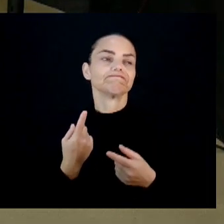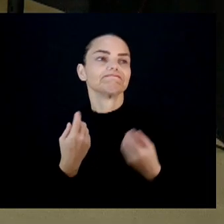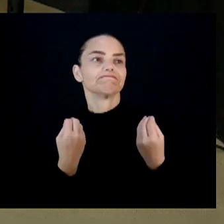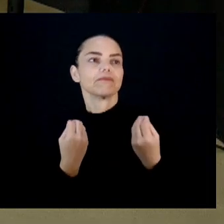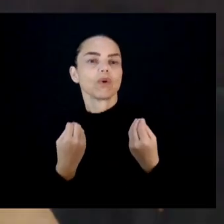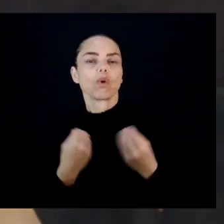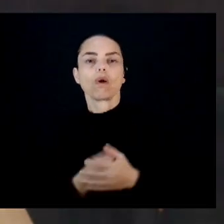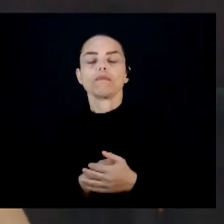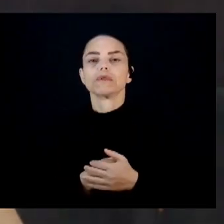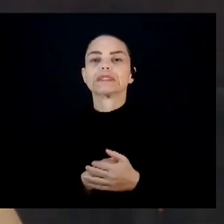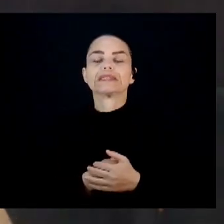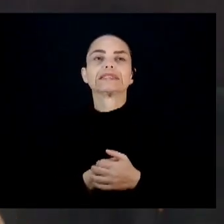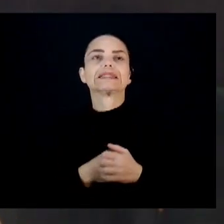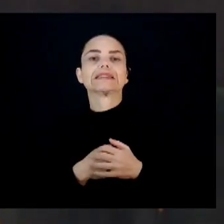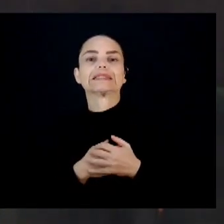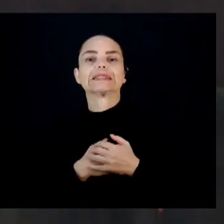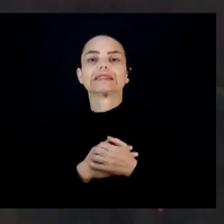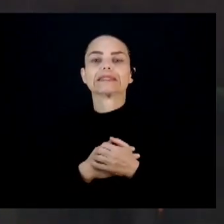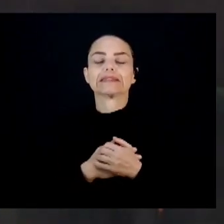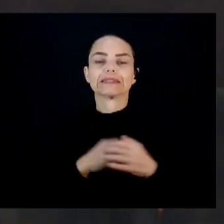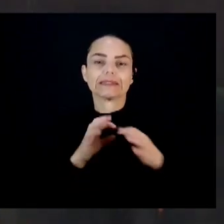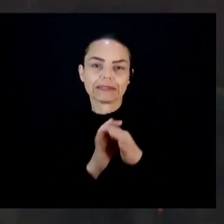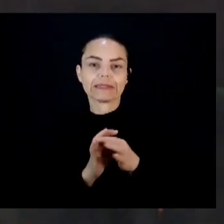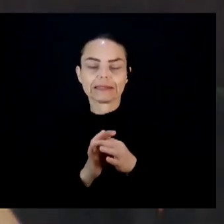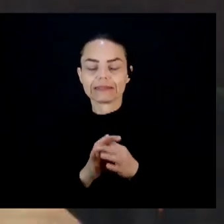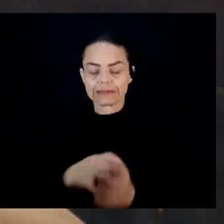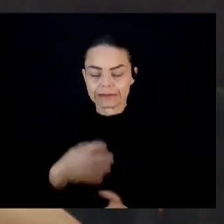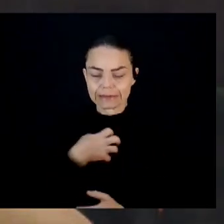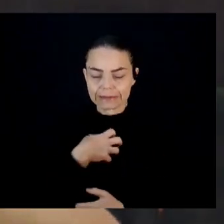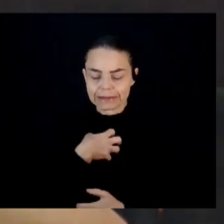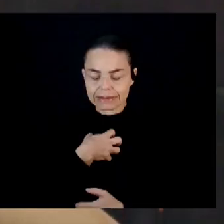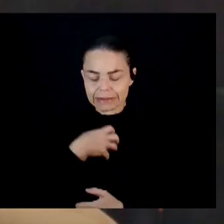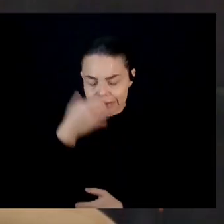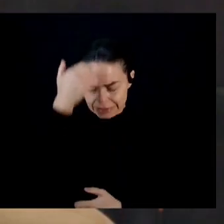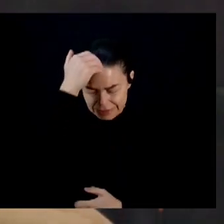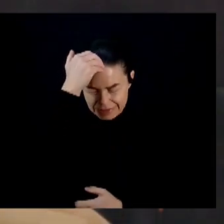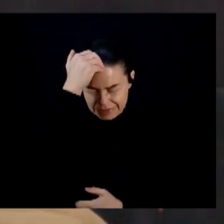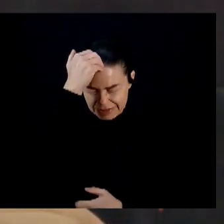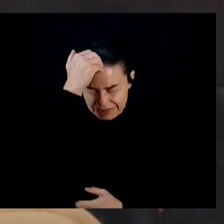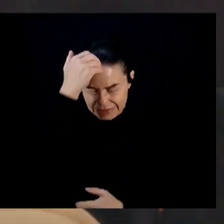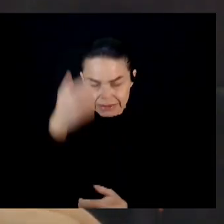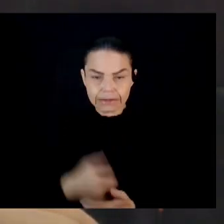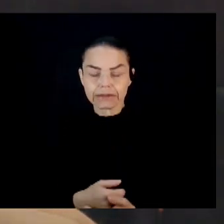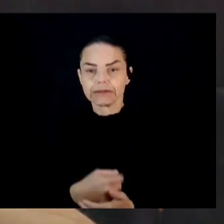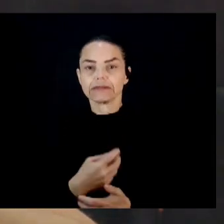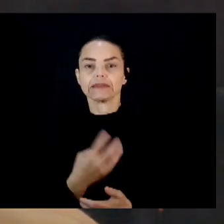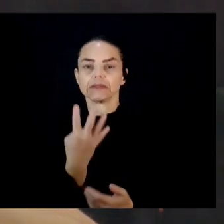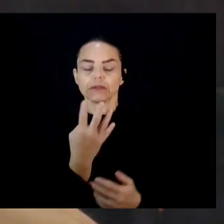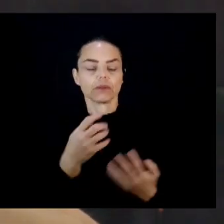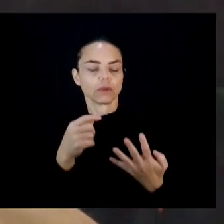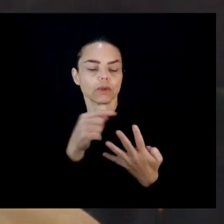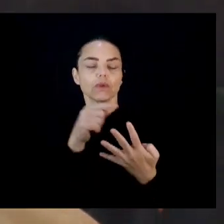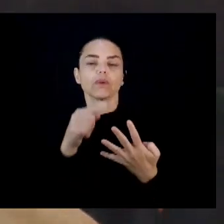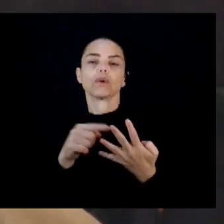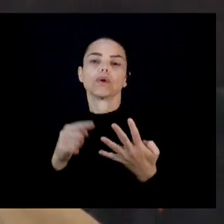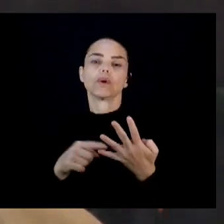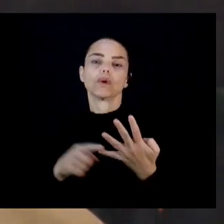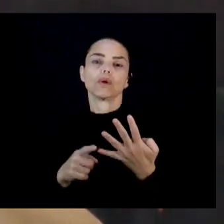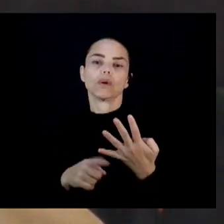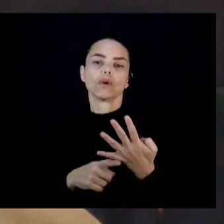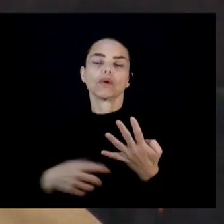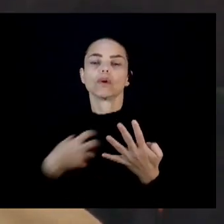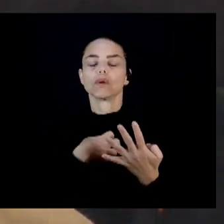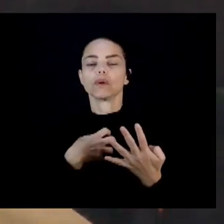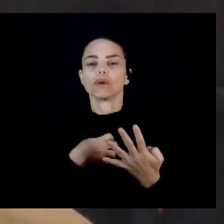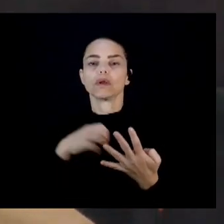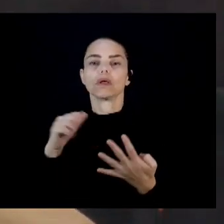A culpa, ela tá ligada a um sentimento, muitas vezes, porque eu gosto de trabalhar com 4 sentimentos, tipo, divertidamente, sabe? Sim. Medo, alegria, tristeza e raiva. Eu